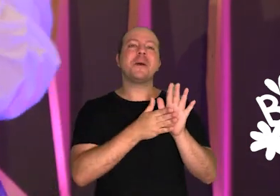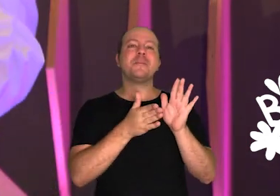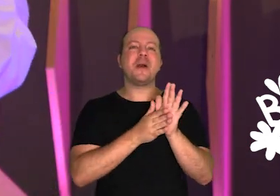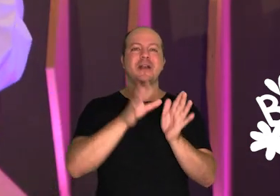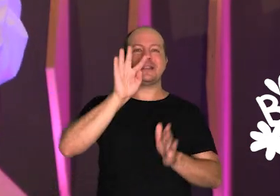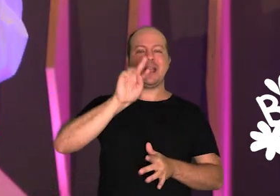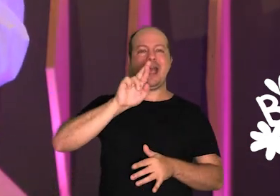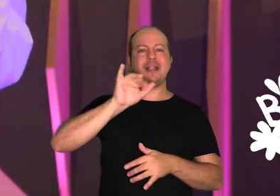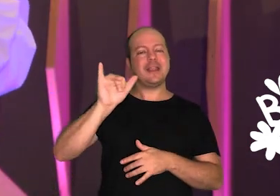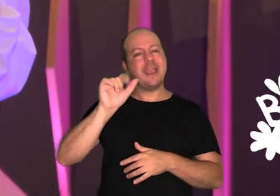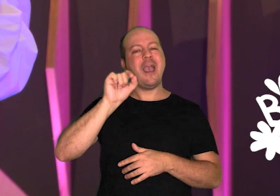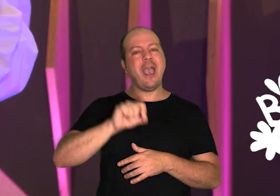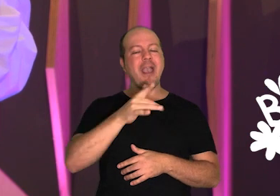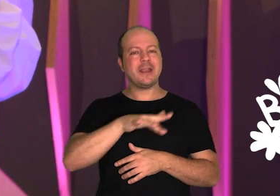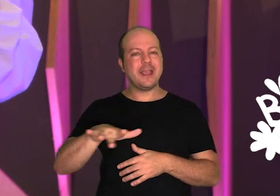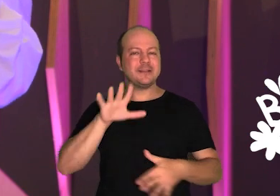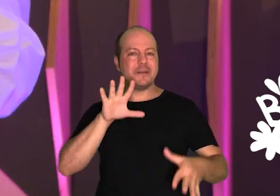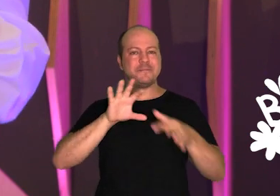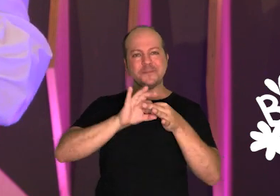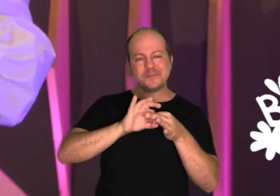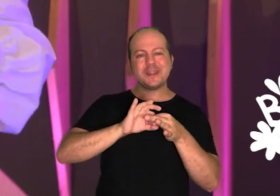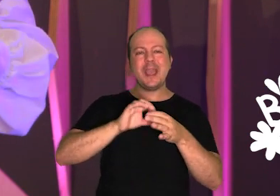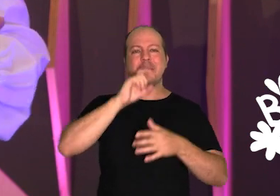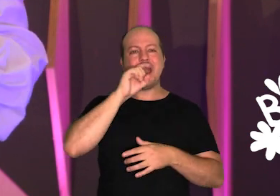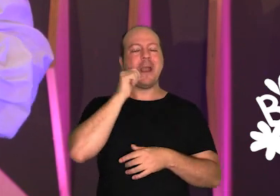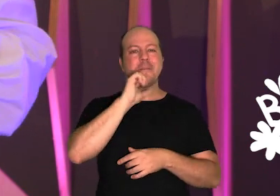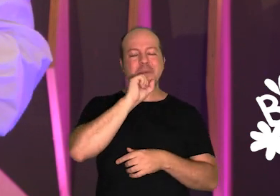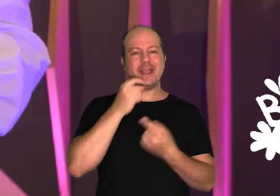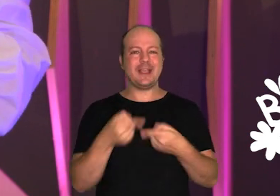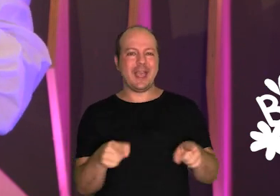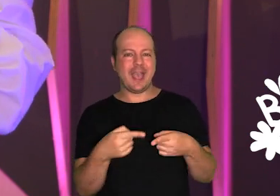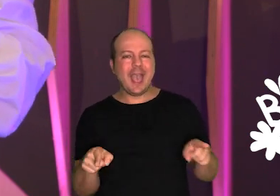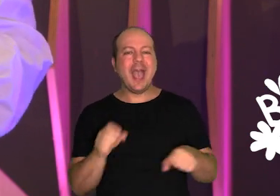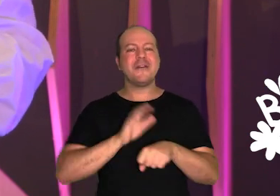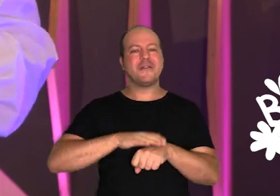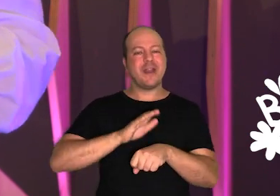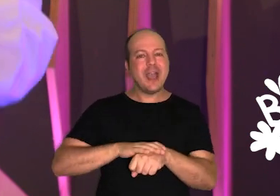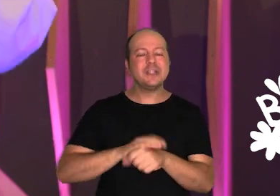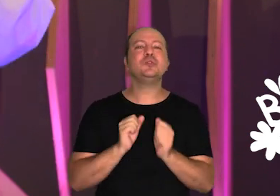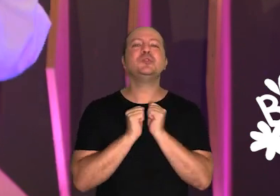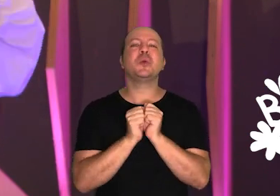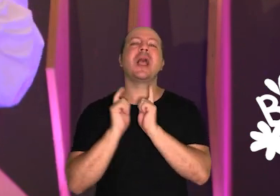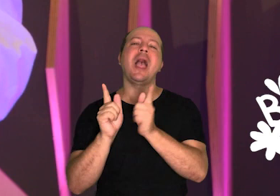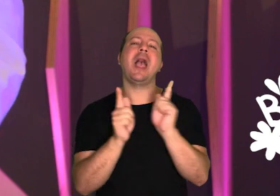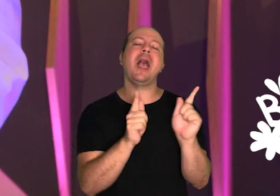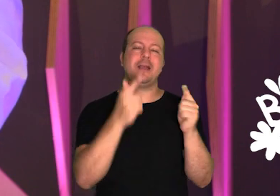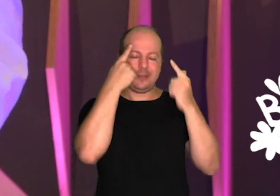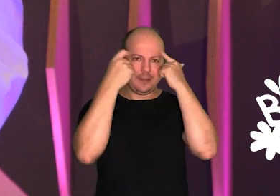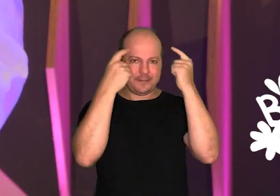proposta do Tri é integrar com as crianças e pais através da música de forma divertida, sempre com